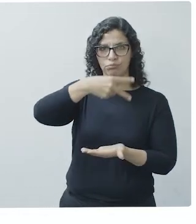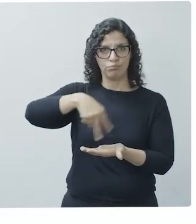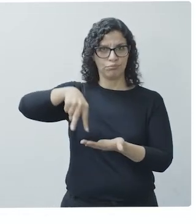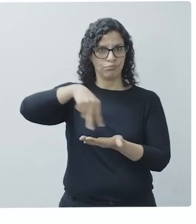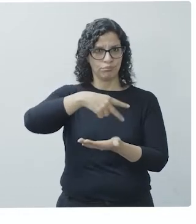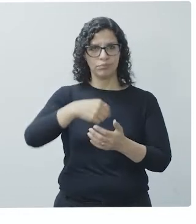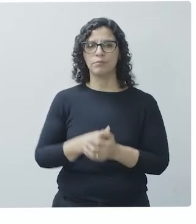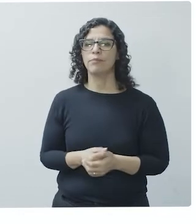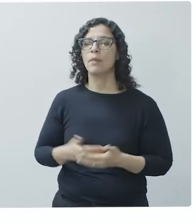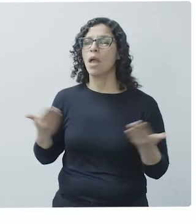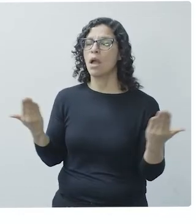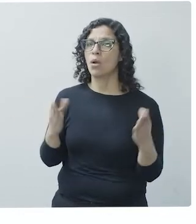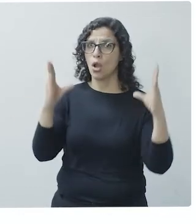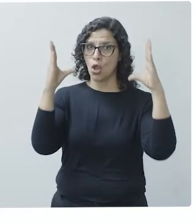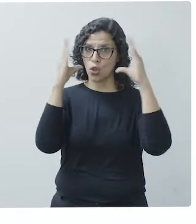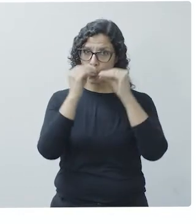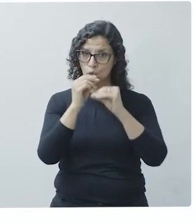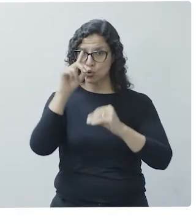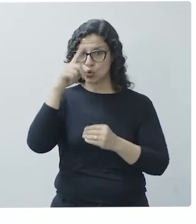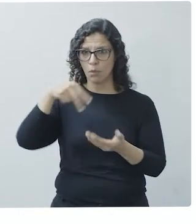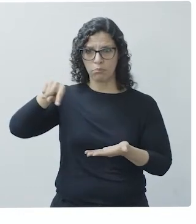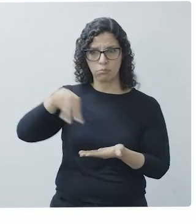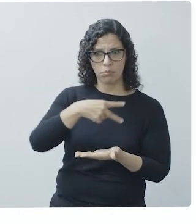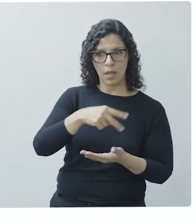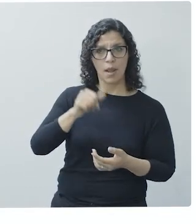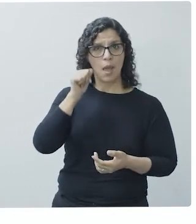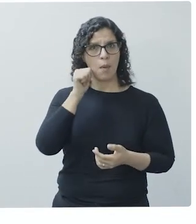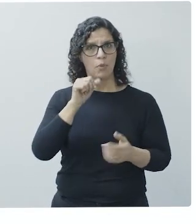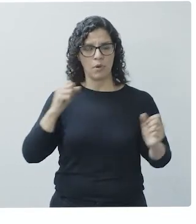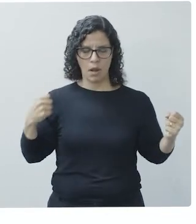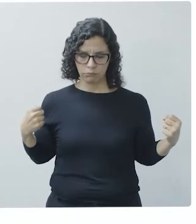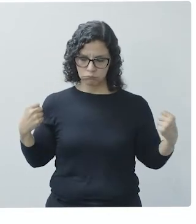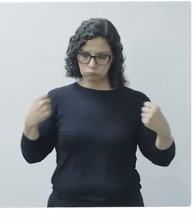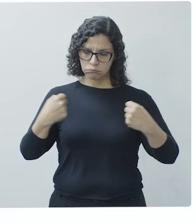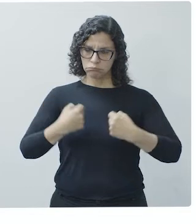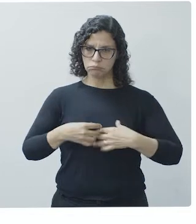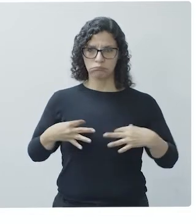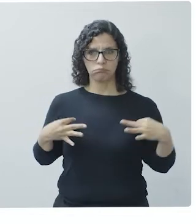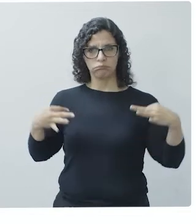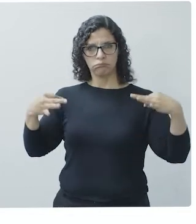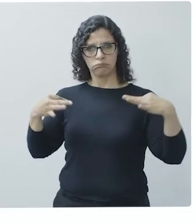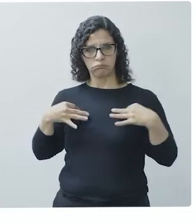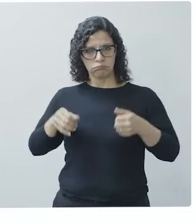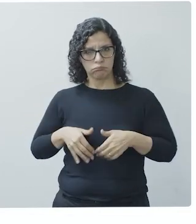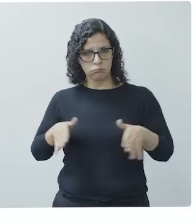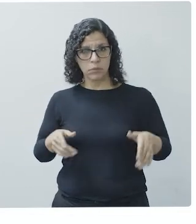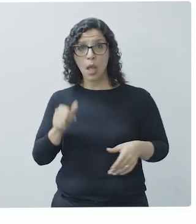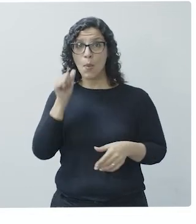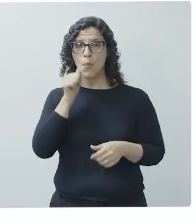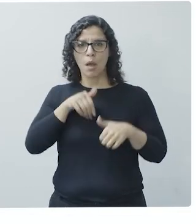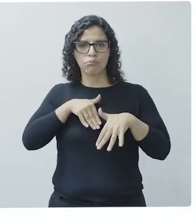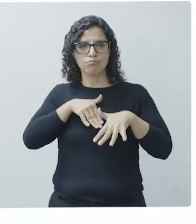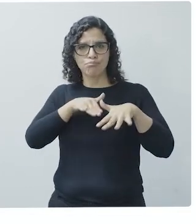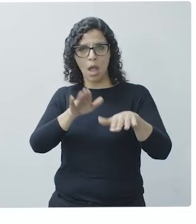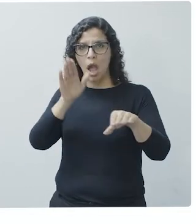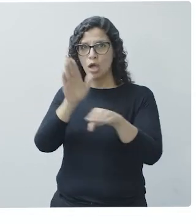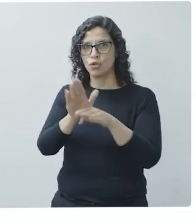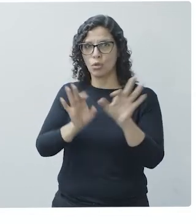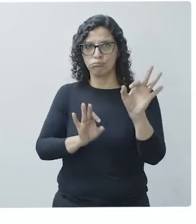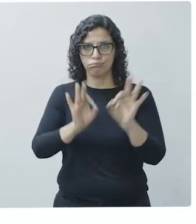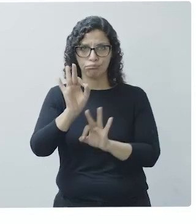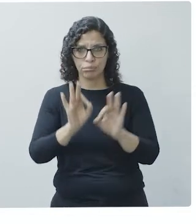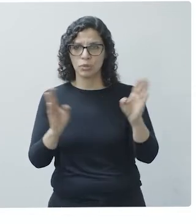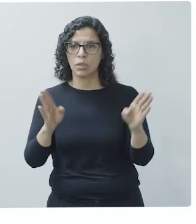baile. Veio a noite do baile e a baronesa vestiu-se. A costureira, que a ajudou a